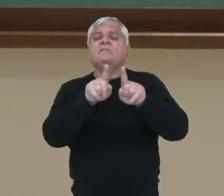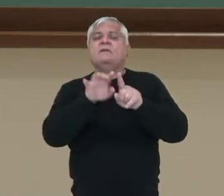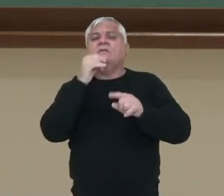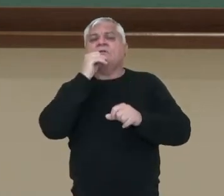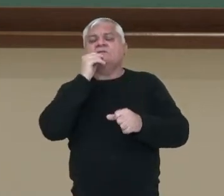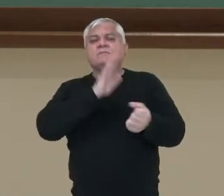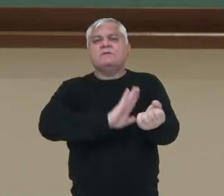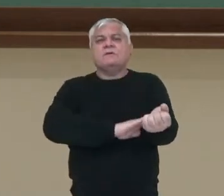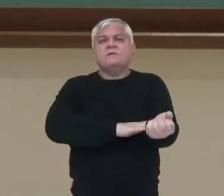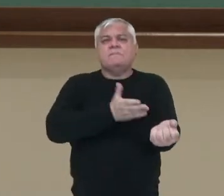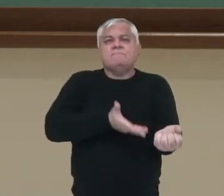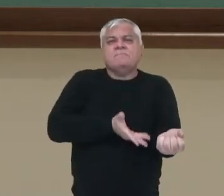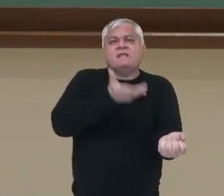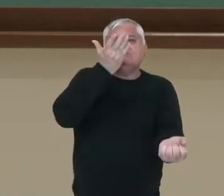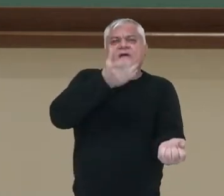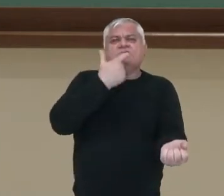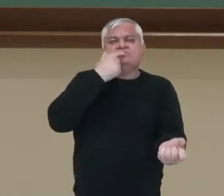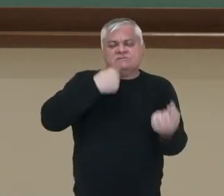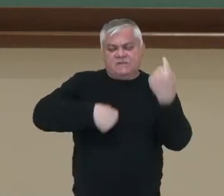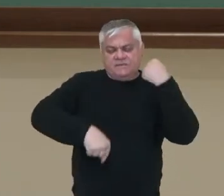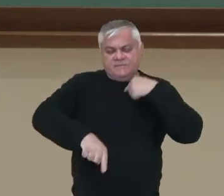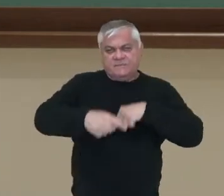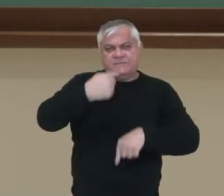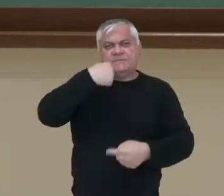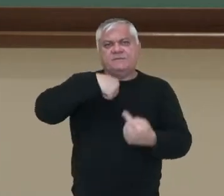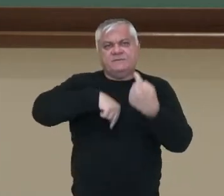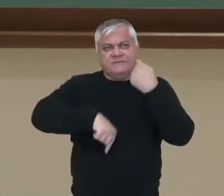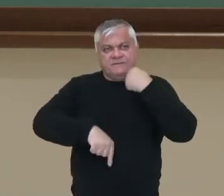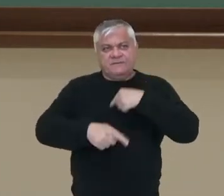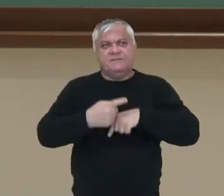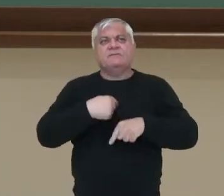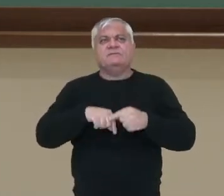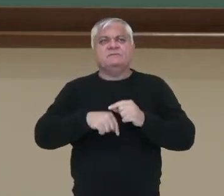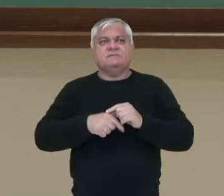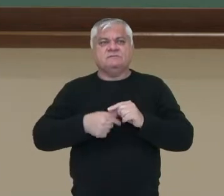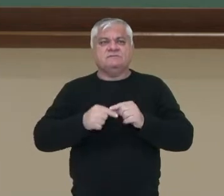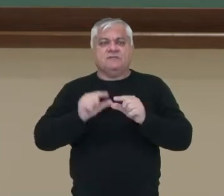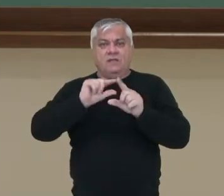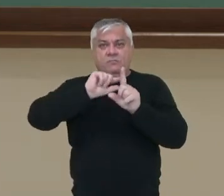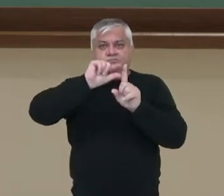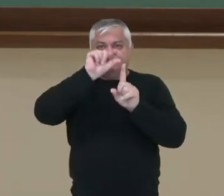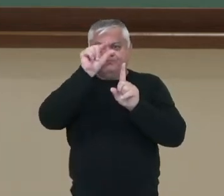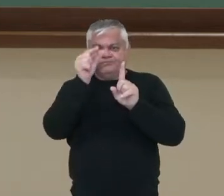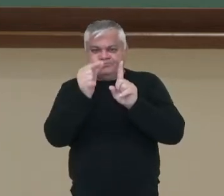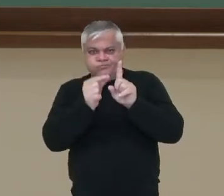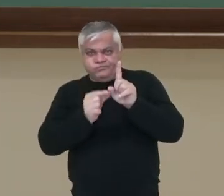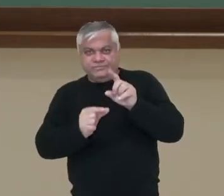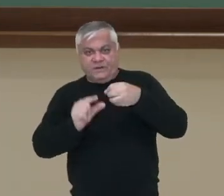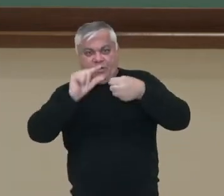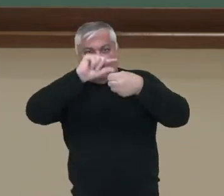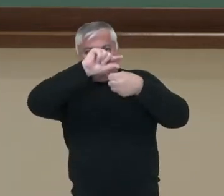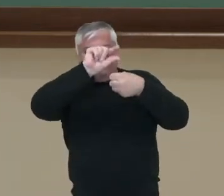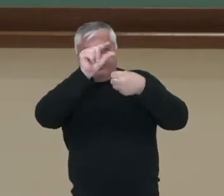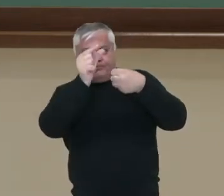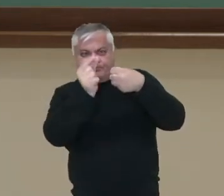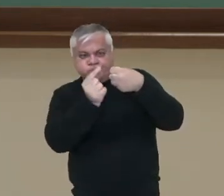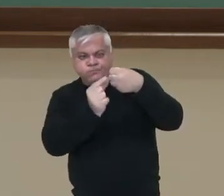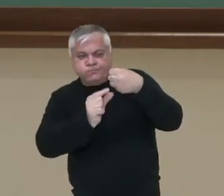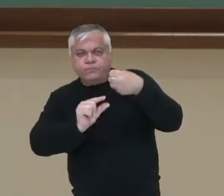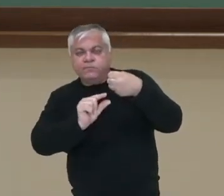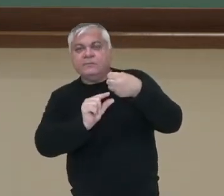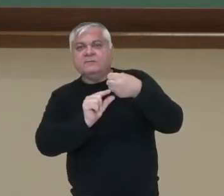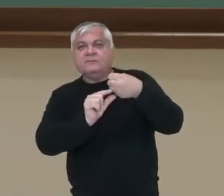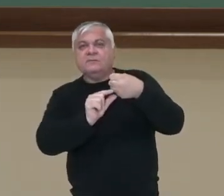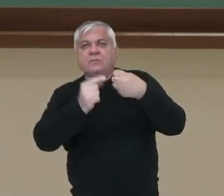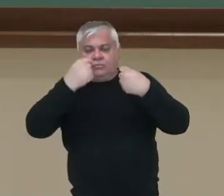sangue ele está saindo, né, através da artéria, essa artéria aqui, né, que seria a artéria aorta, para ser distribuído para